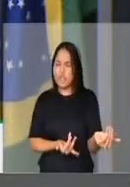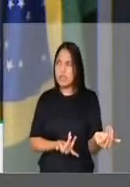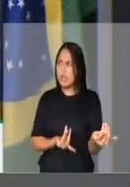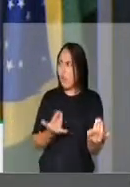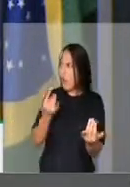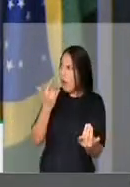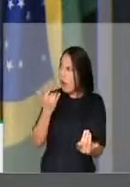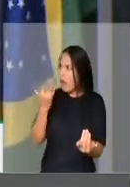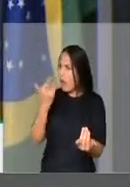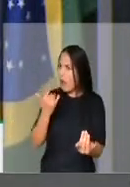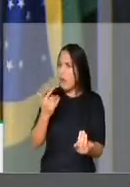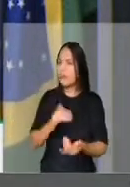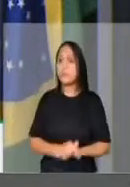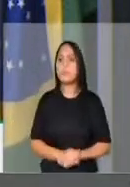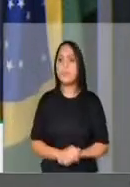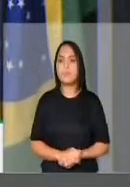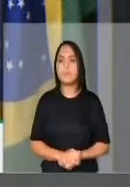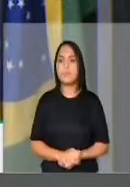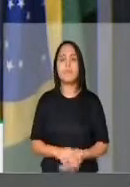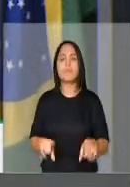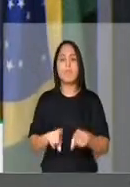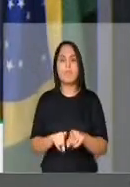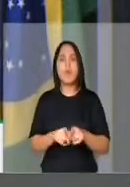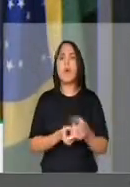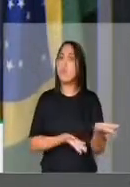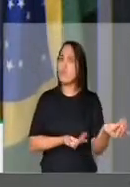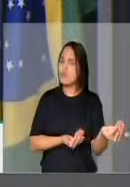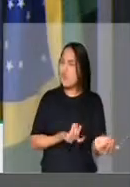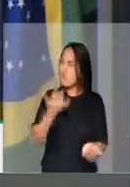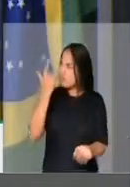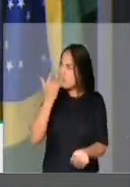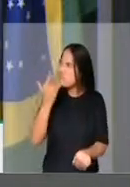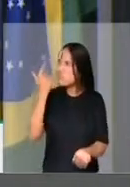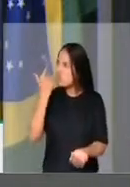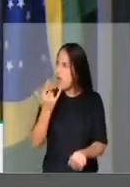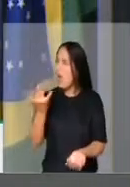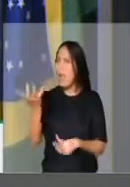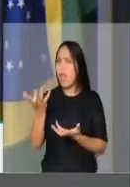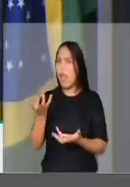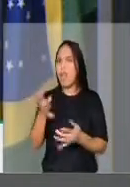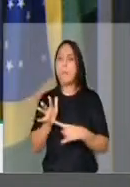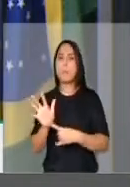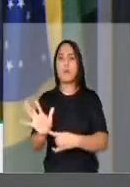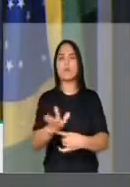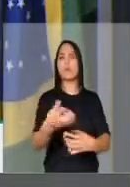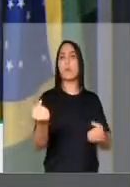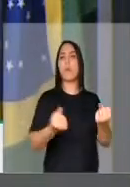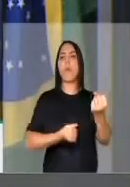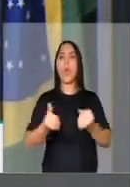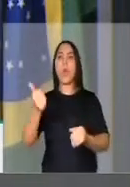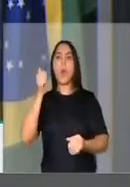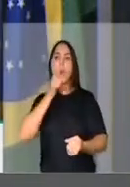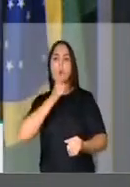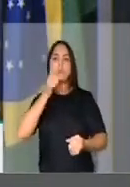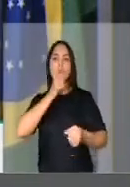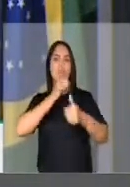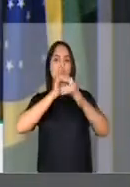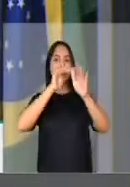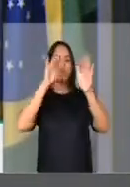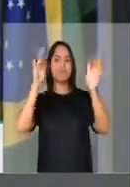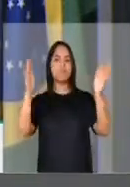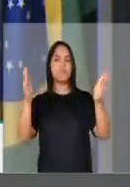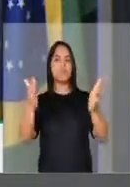participar chama jovens a participar mostrando carrões mostrando mulheres bonitas